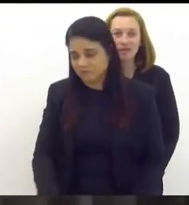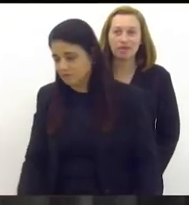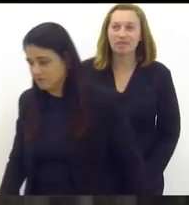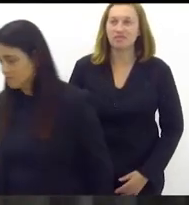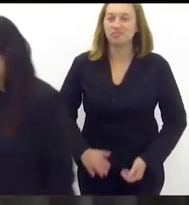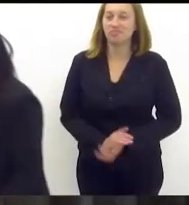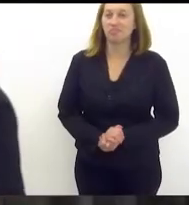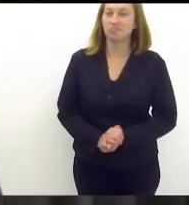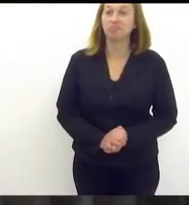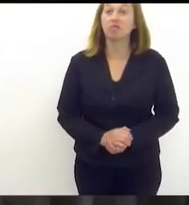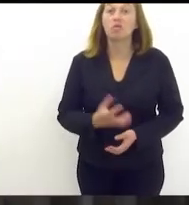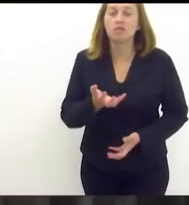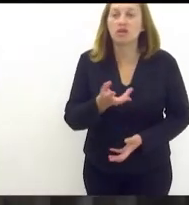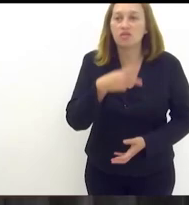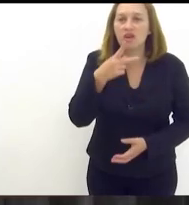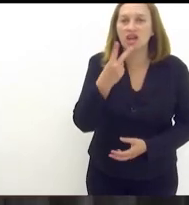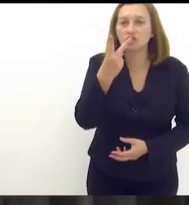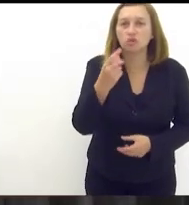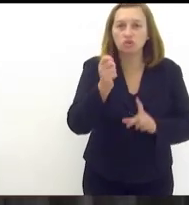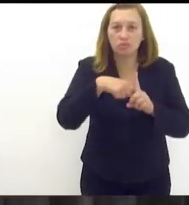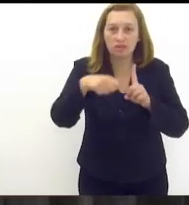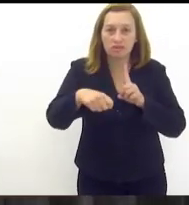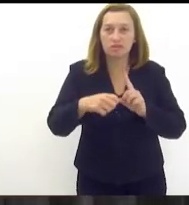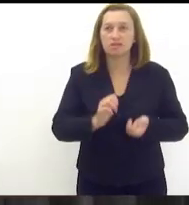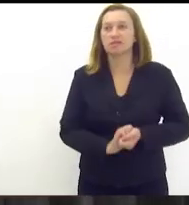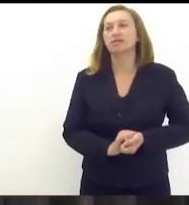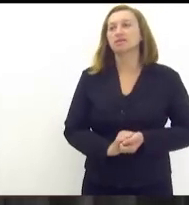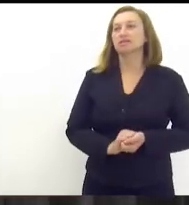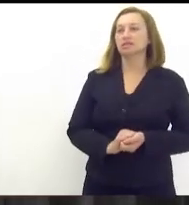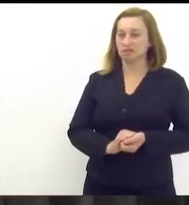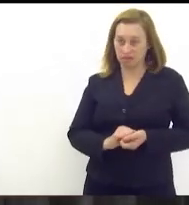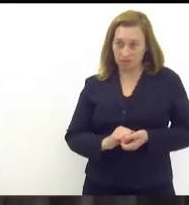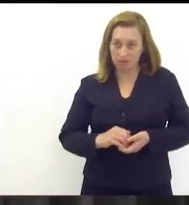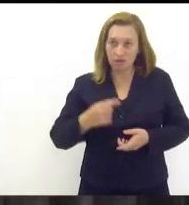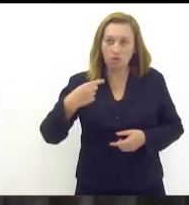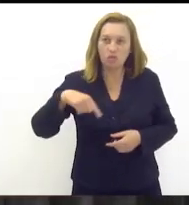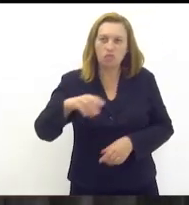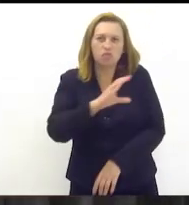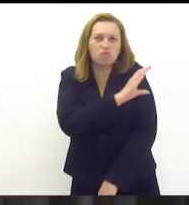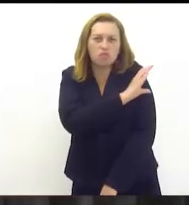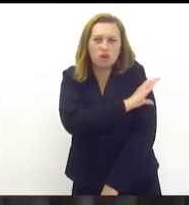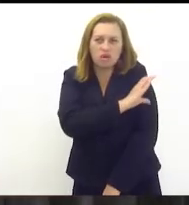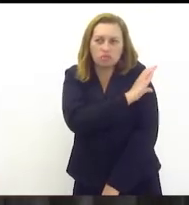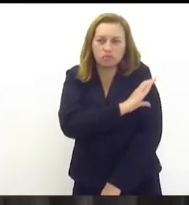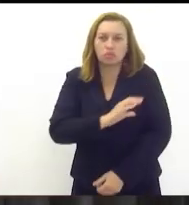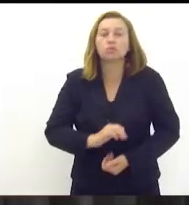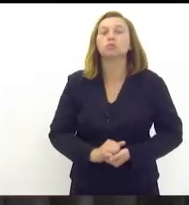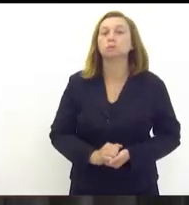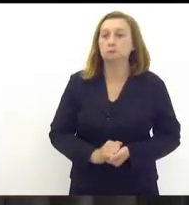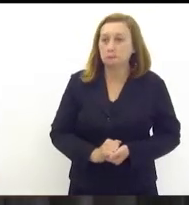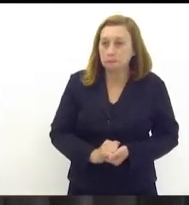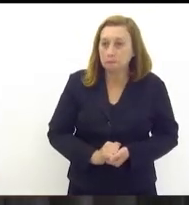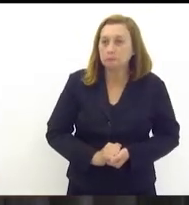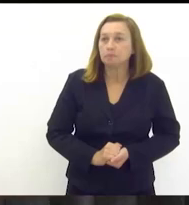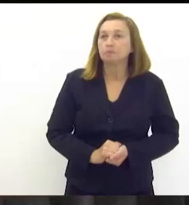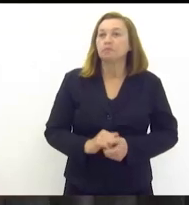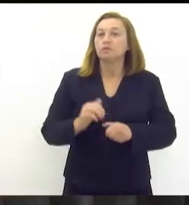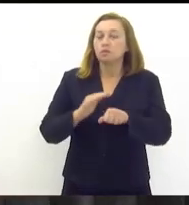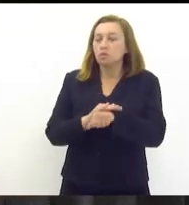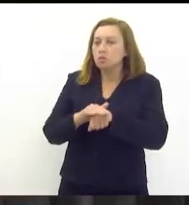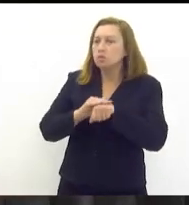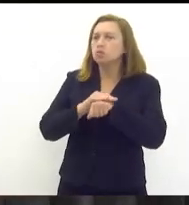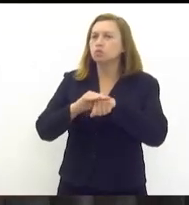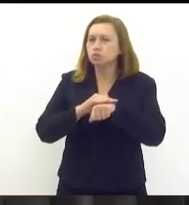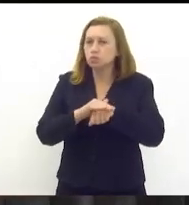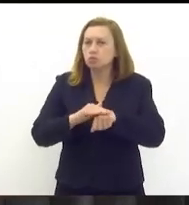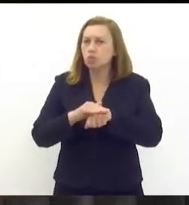queria falar que há dois meses eu estive em Campos dos Goytacazes em uma roda de conversas